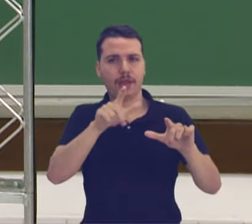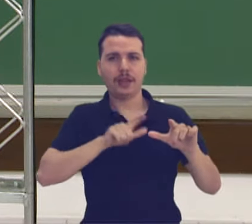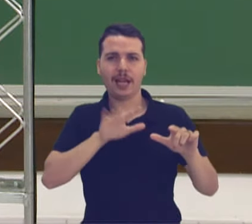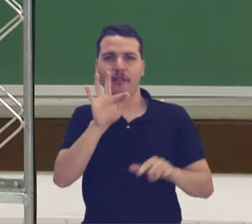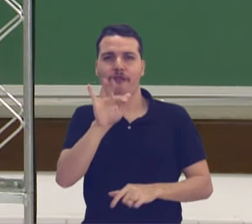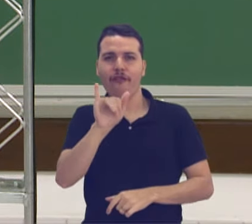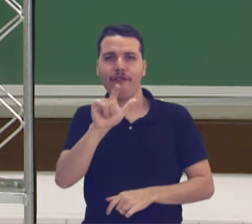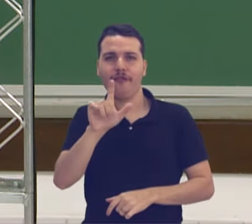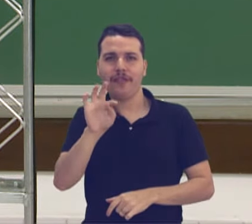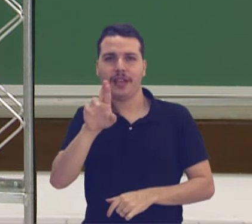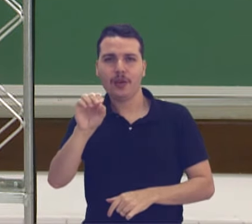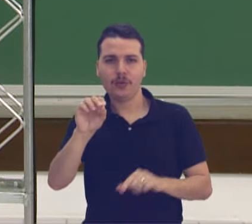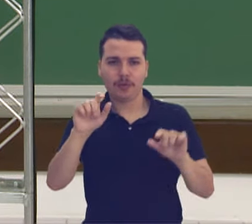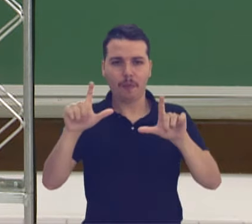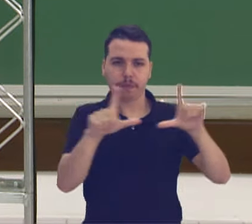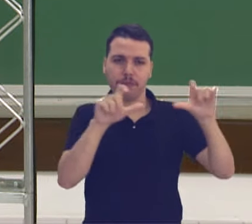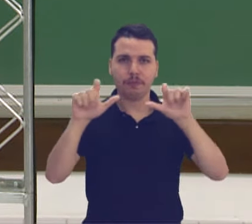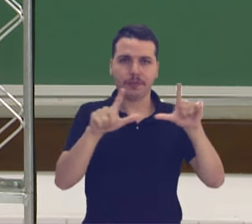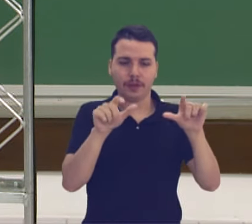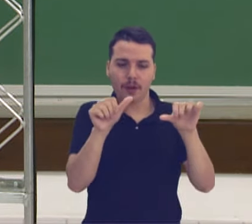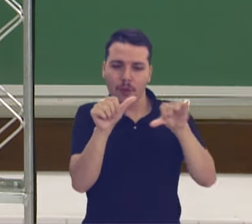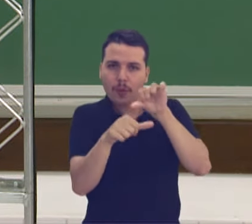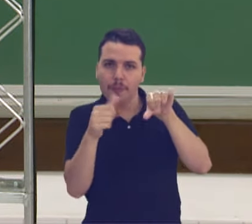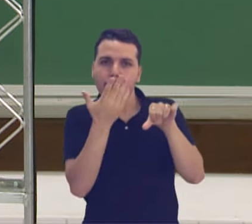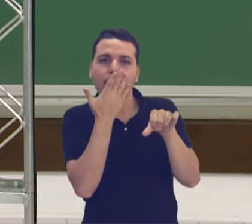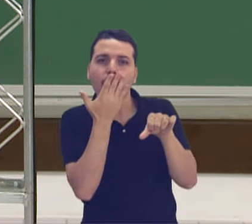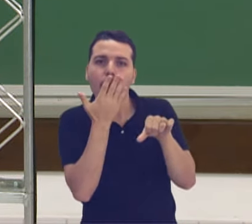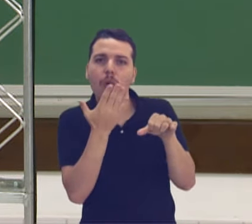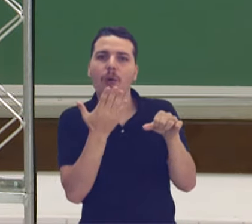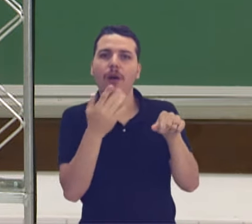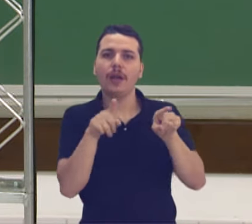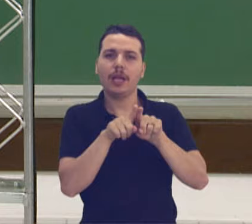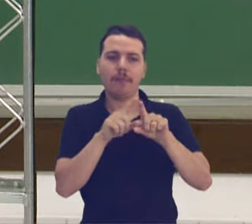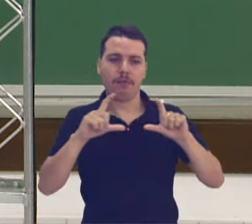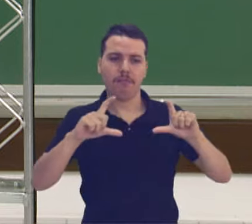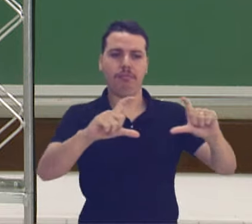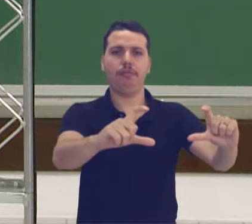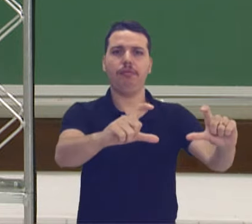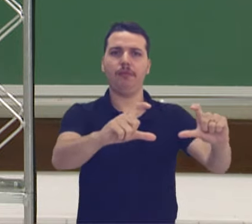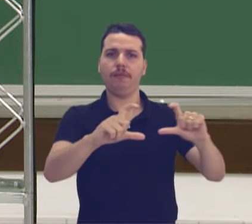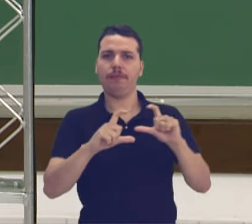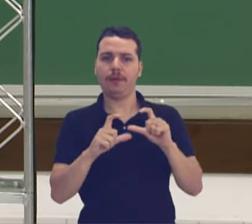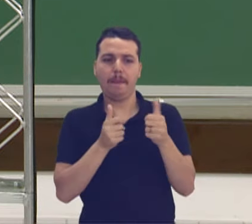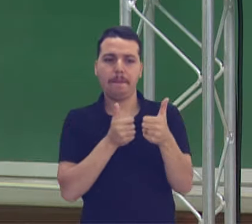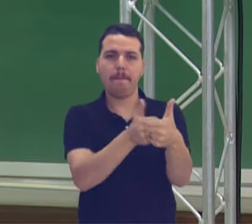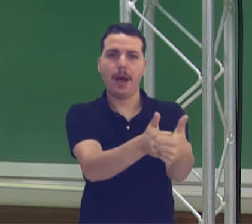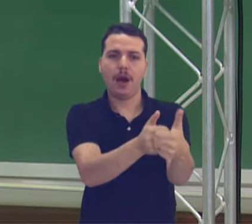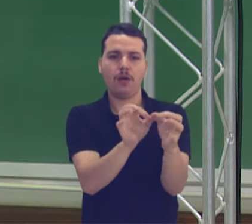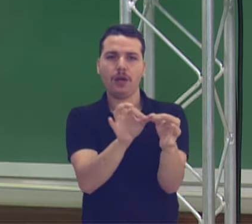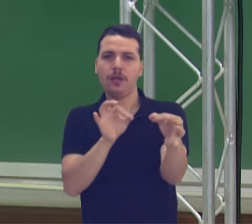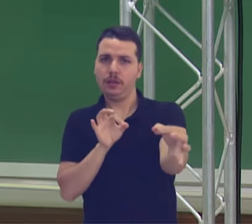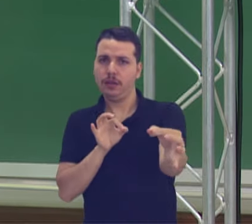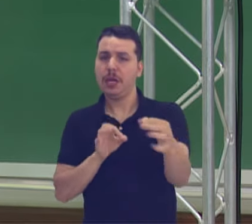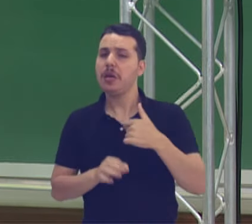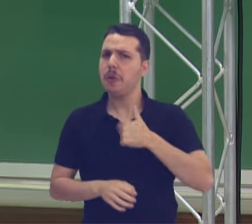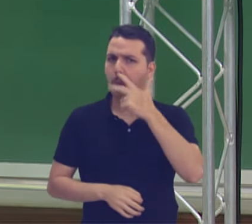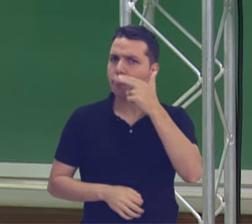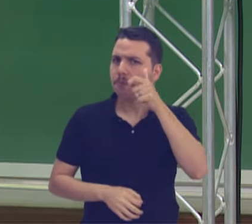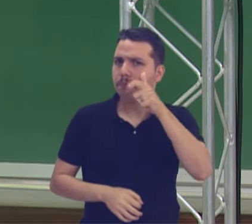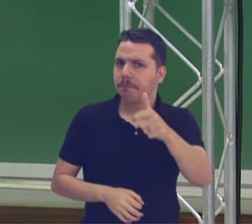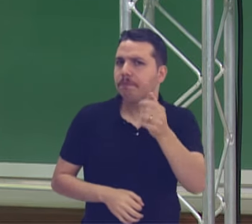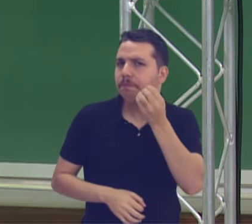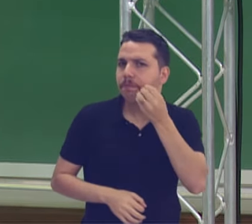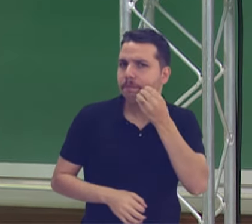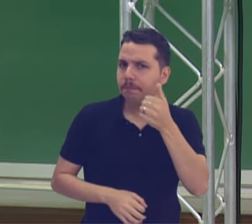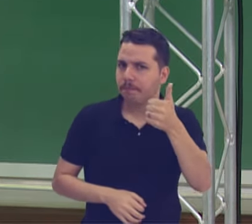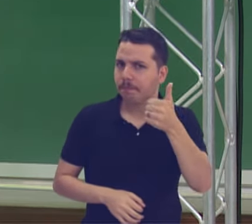mas já tentou mudar o ponto de vista mais próximo mais distante eu acho que seria interessante a gente fazer algumas tentativas não é